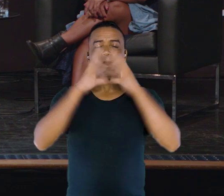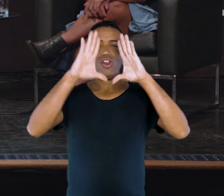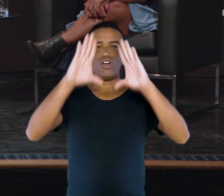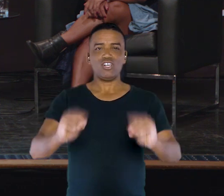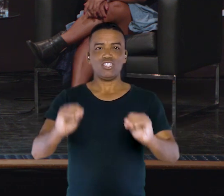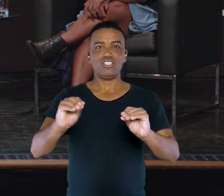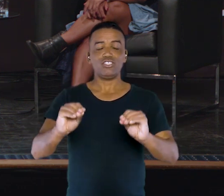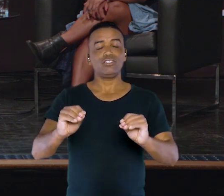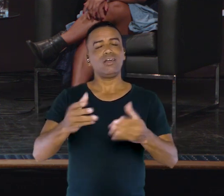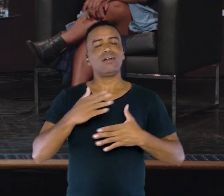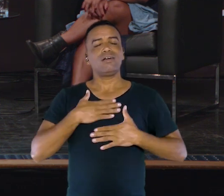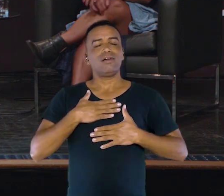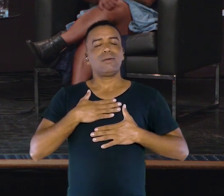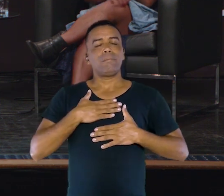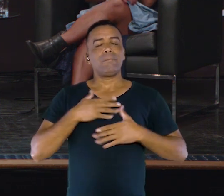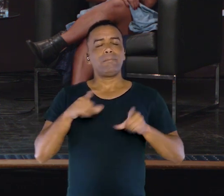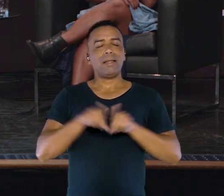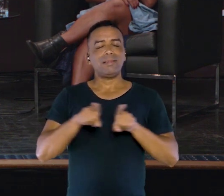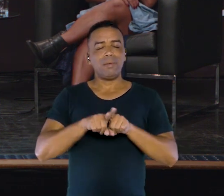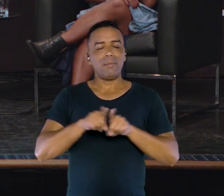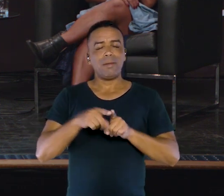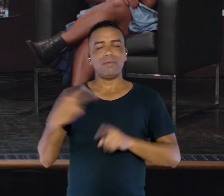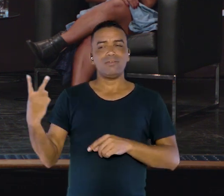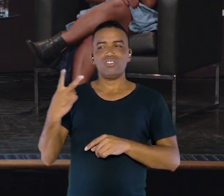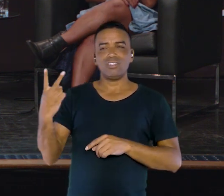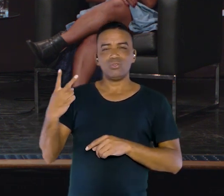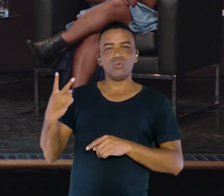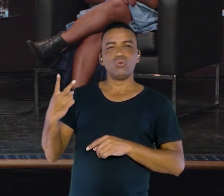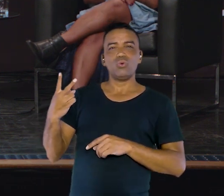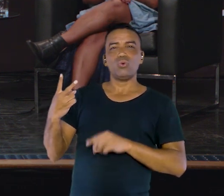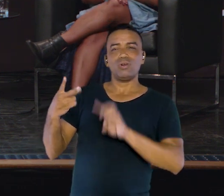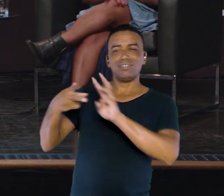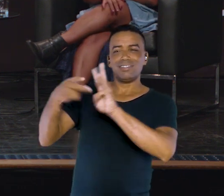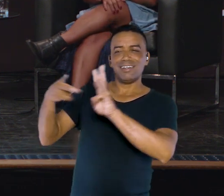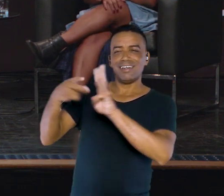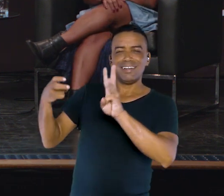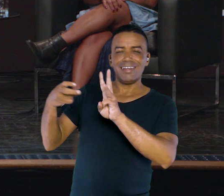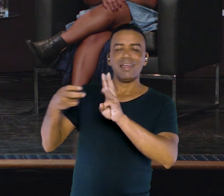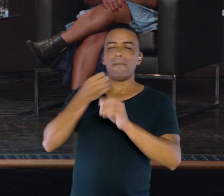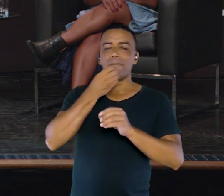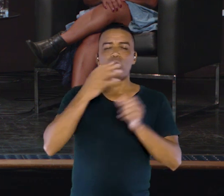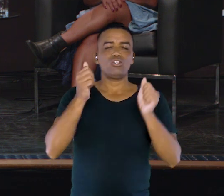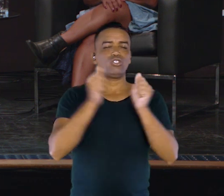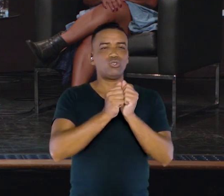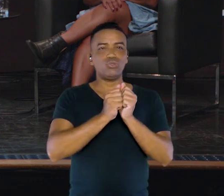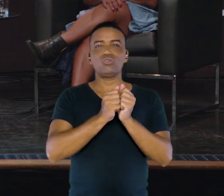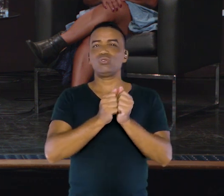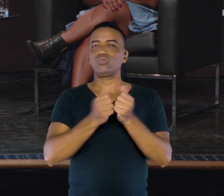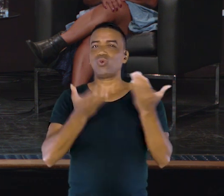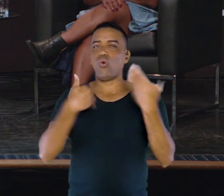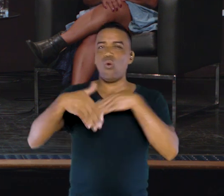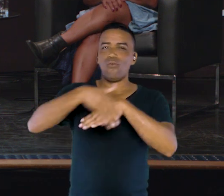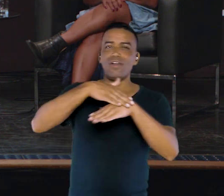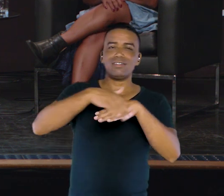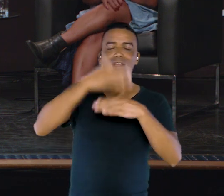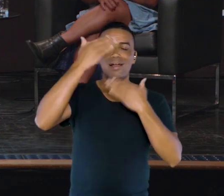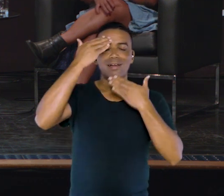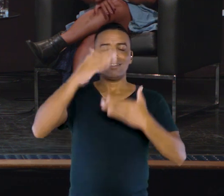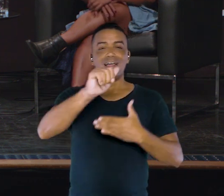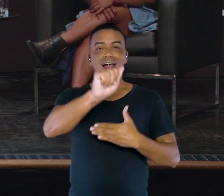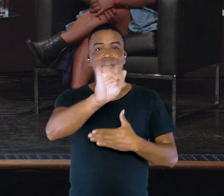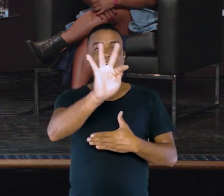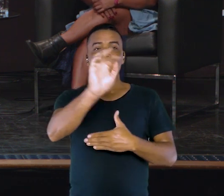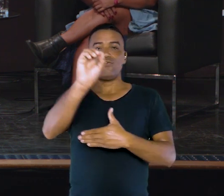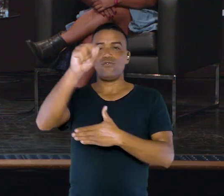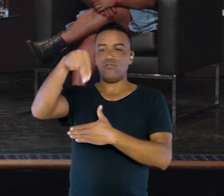Boa noite. Queria dizer que é um prazer estar aqui também com vocês duas, com Geni e Fran. Muito bom estar aqui, conversar com vocês. Queria agradecer